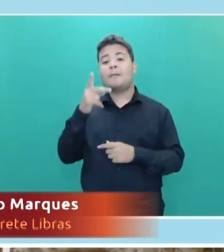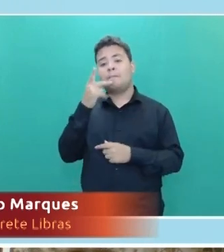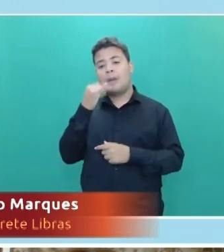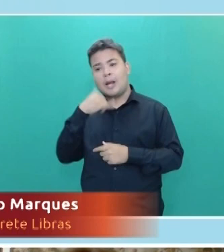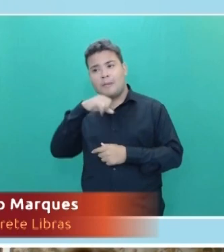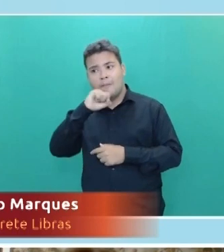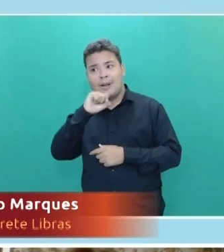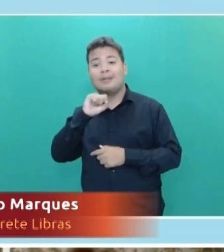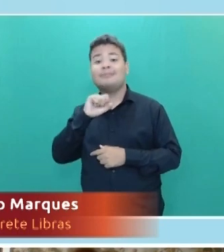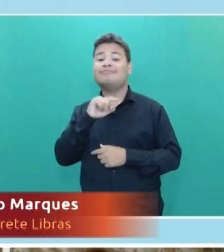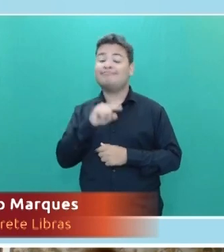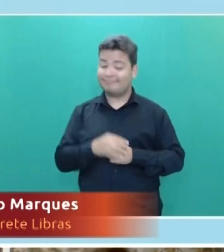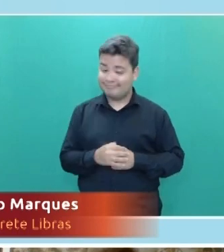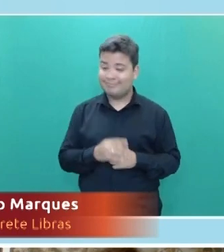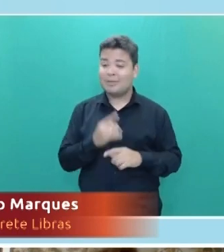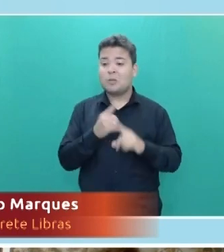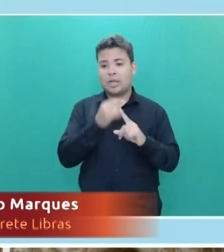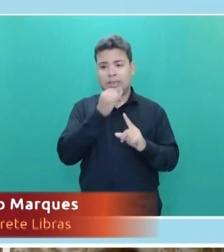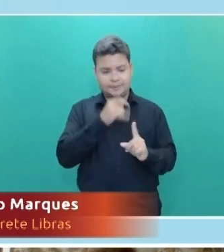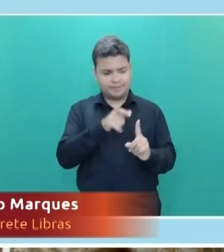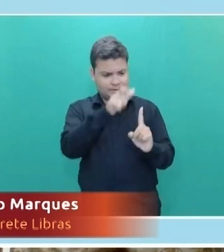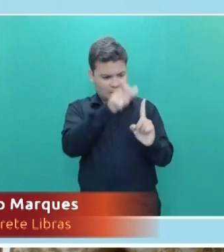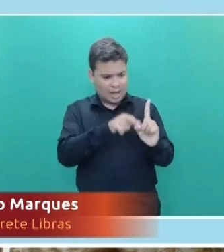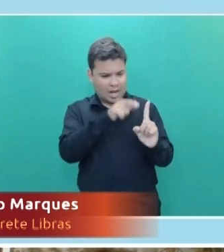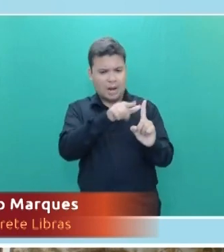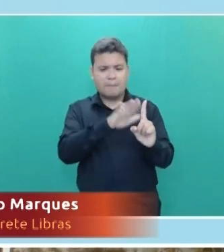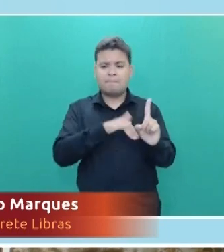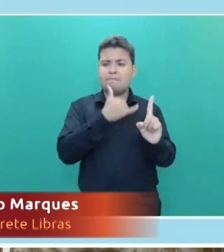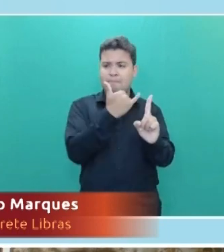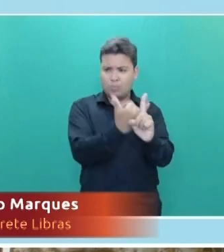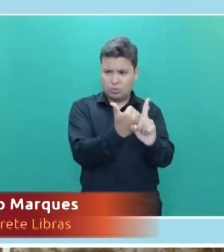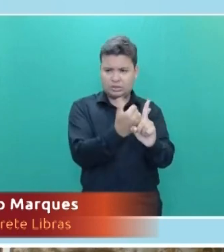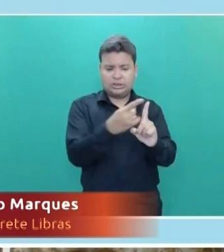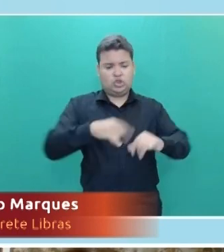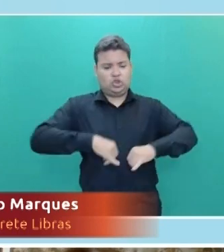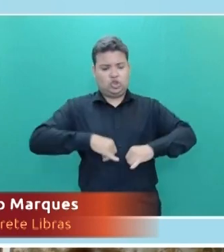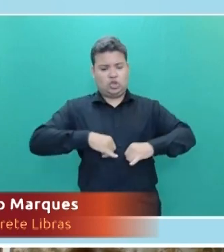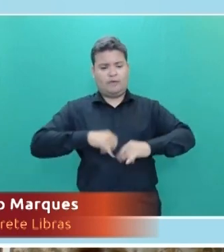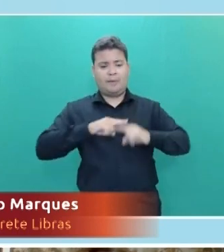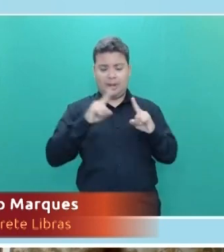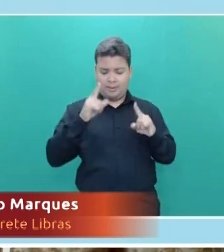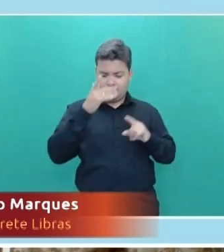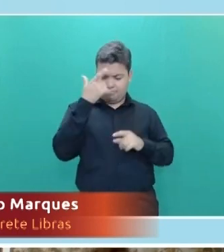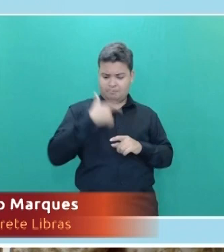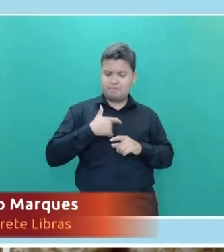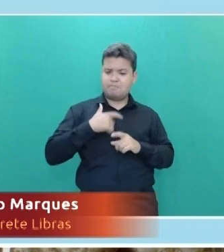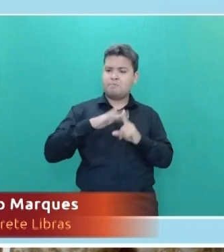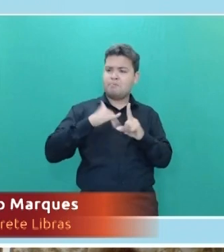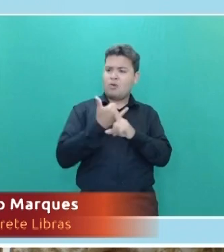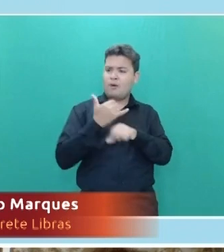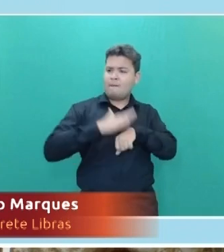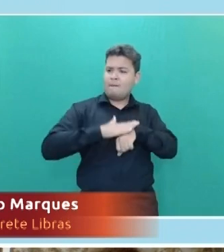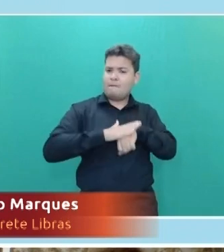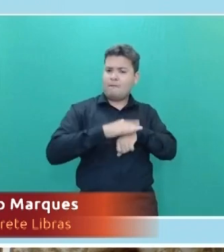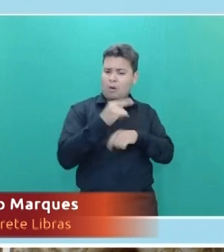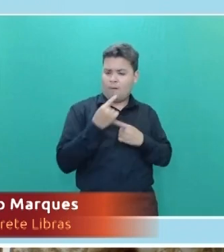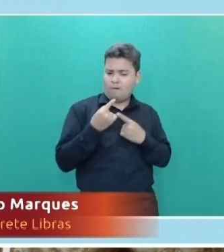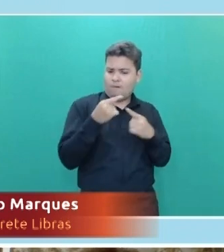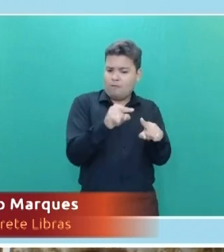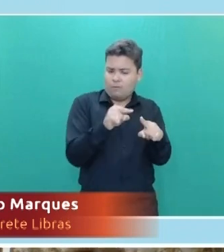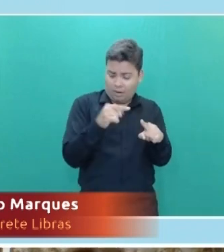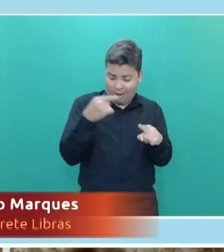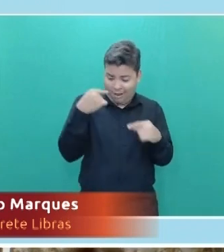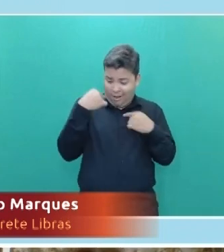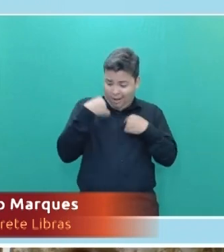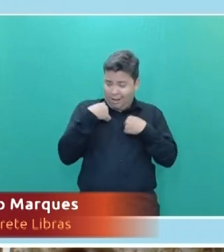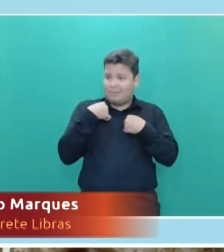é pensar também nesse que pratica o bullying, porque esse sujeito, essa pessoa, ela está cometendo um ato de violência. Então, essa